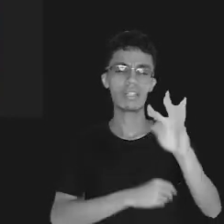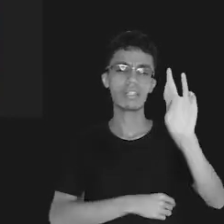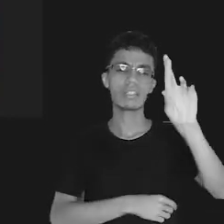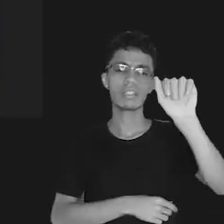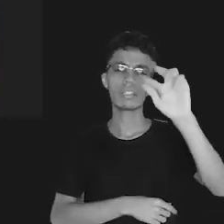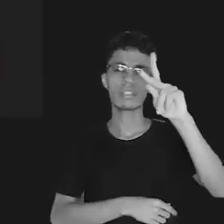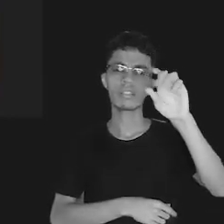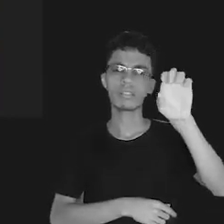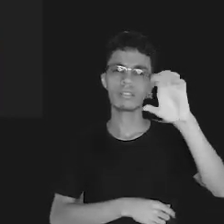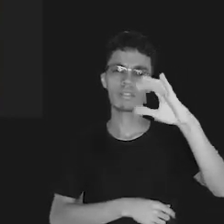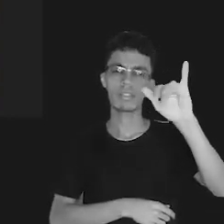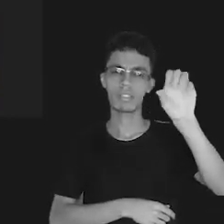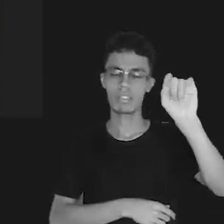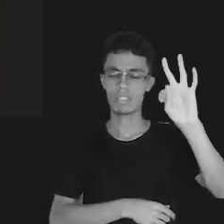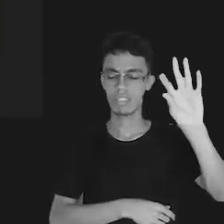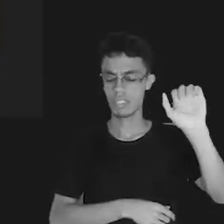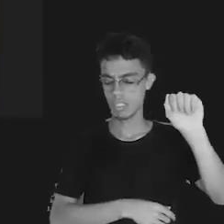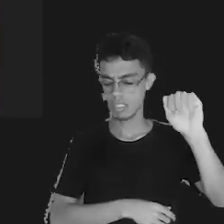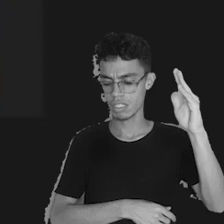esbaforido.